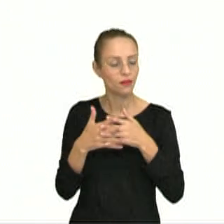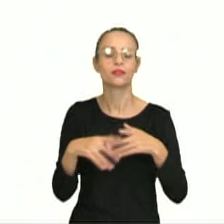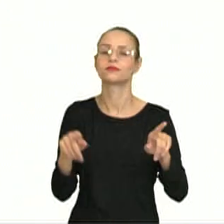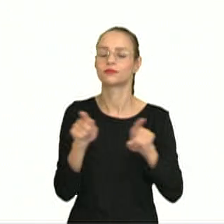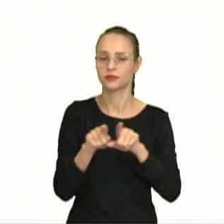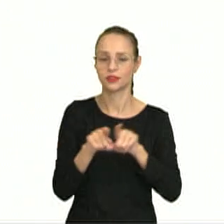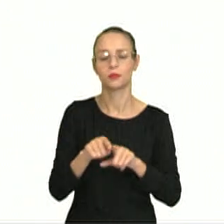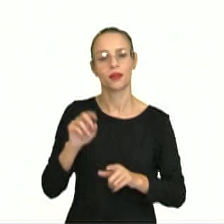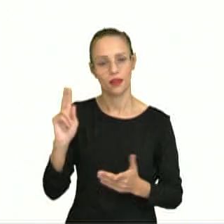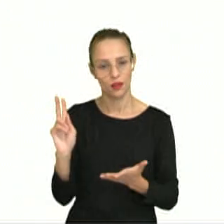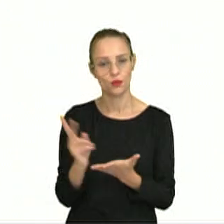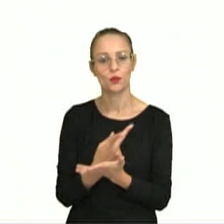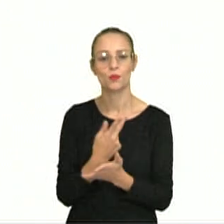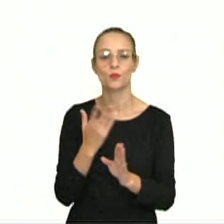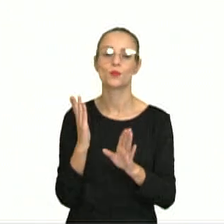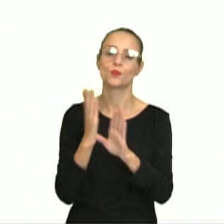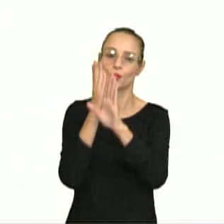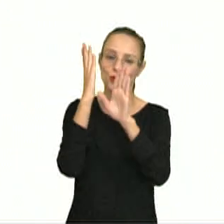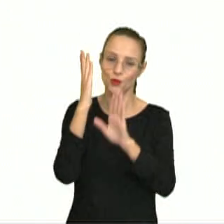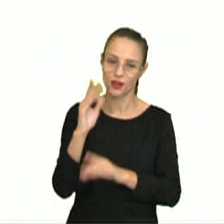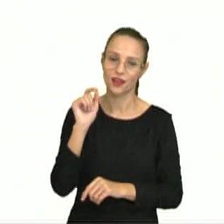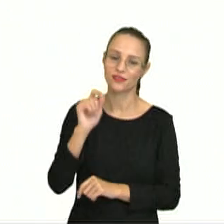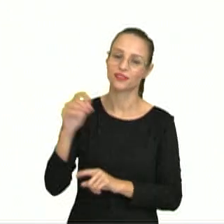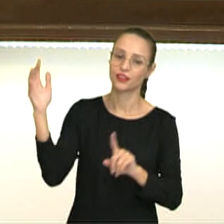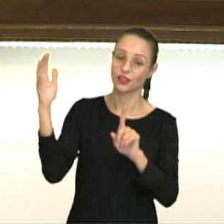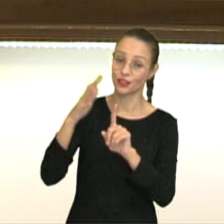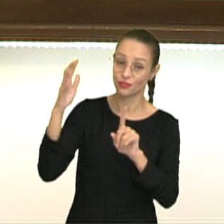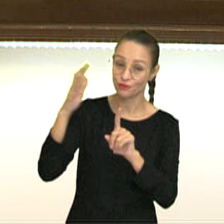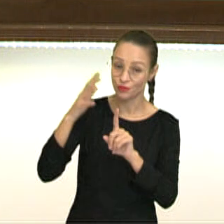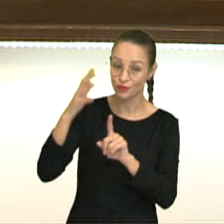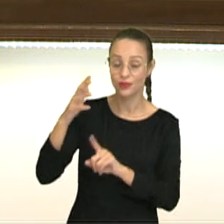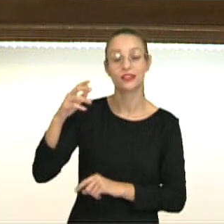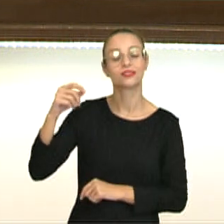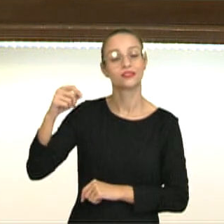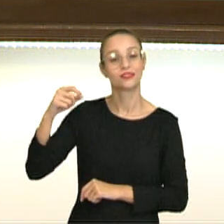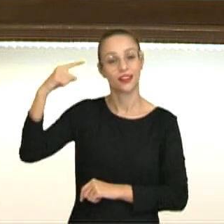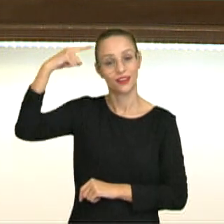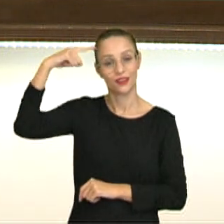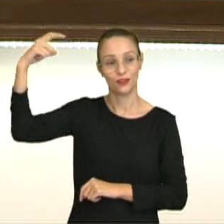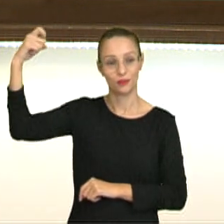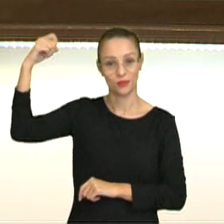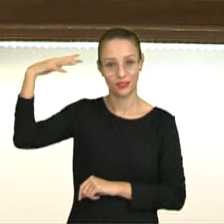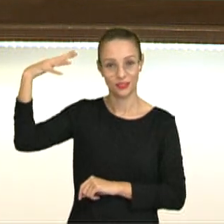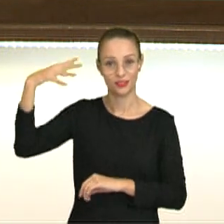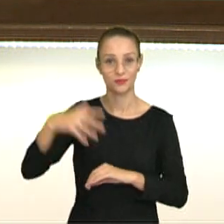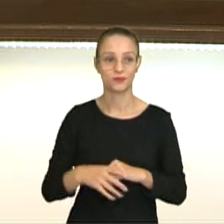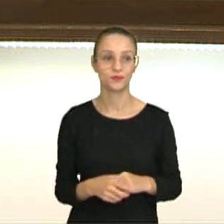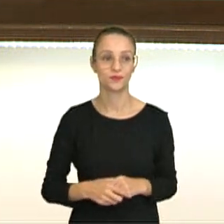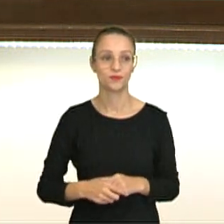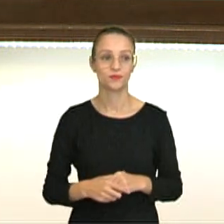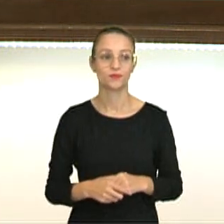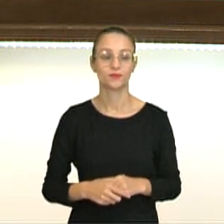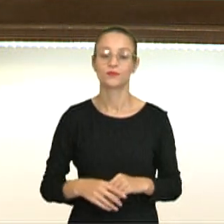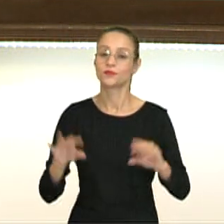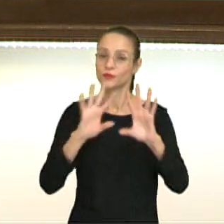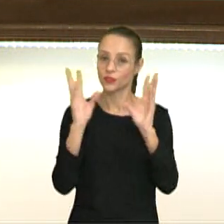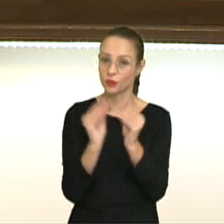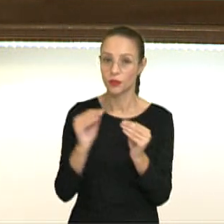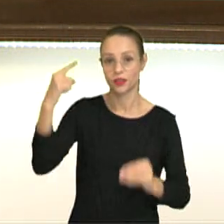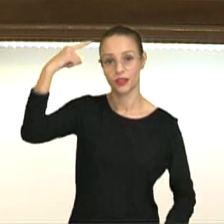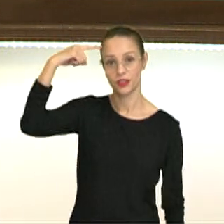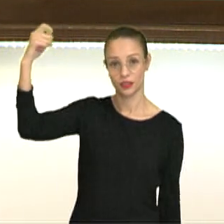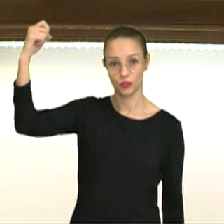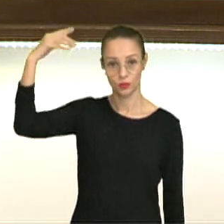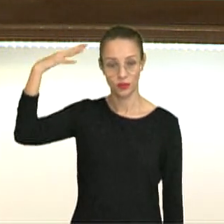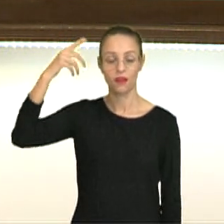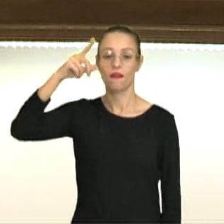vai acontecer devido a essas influências iluministas. Então, né, para resumir, o iluminismo foi